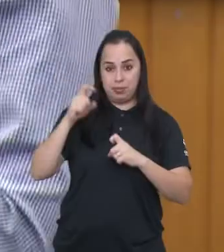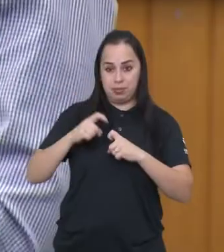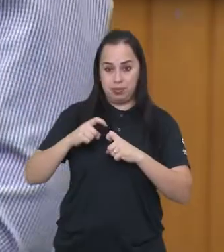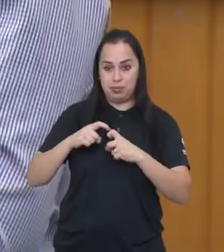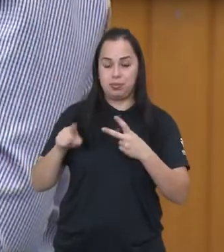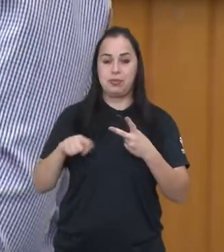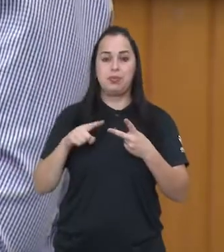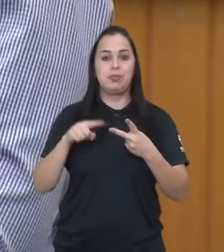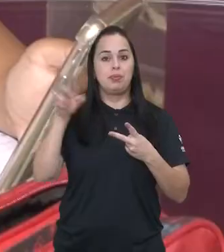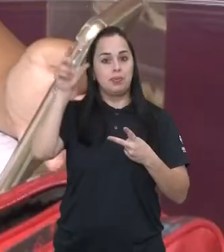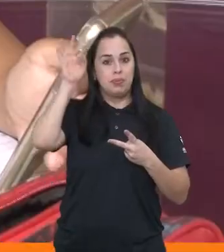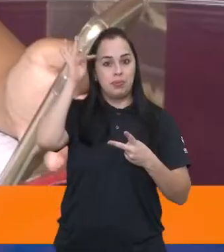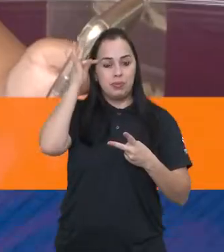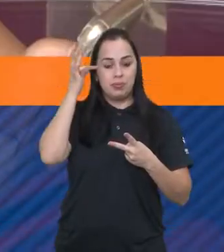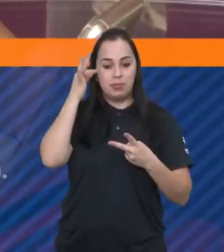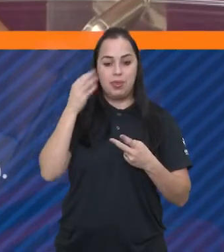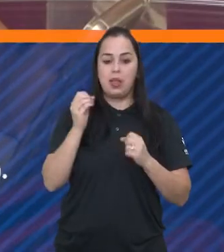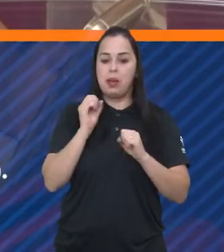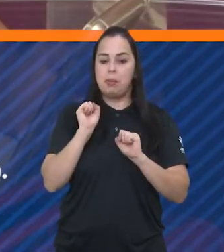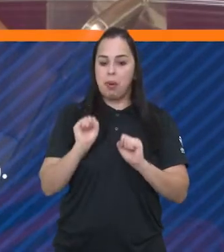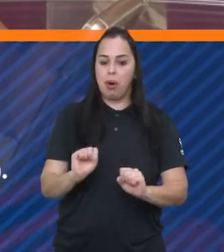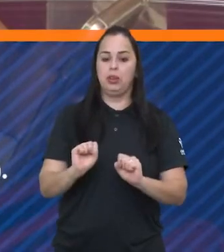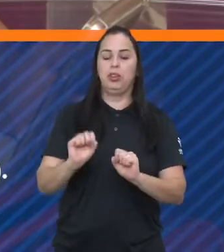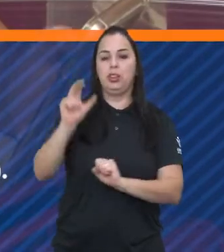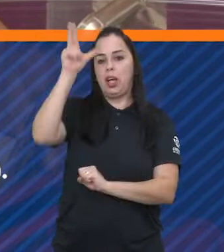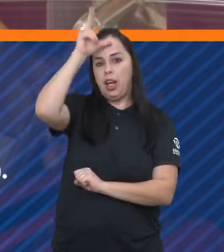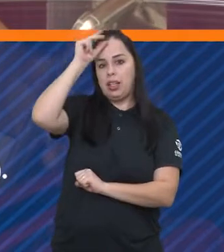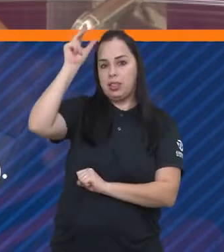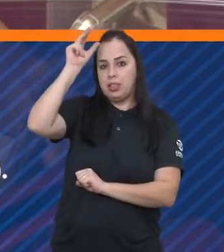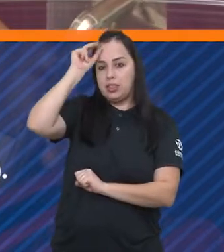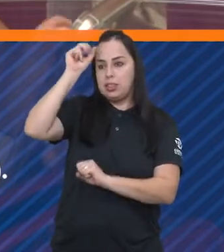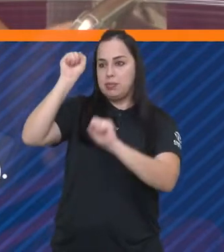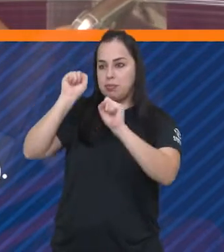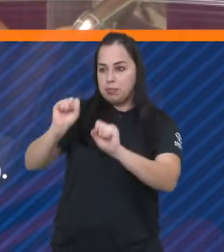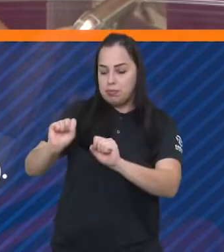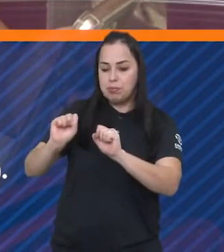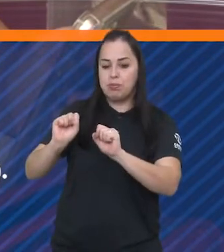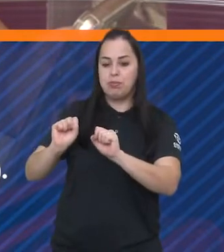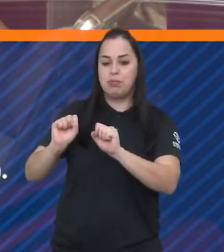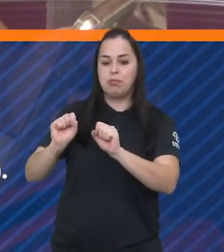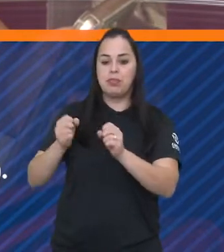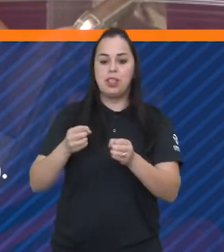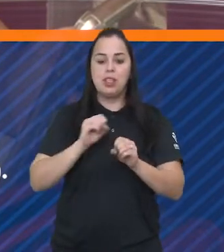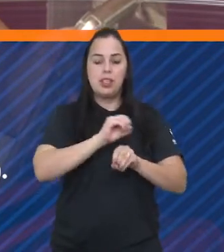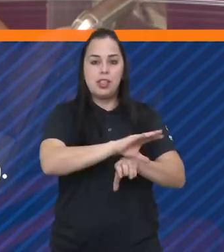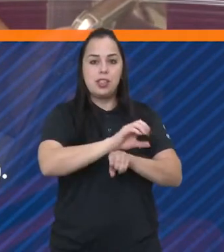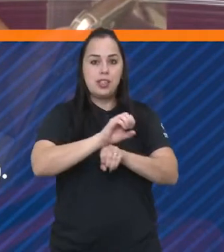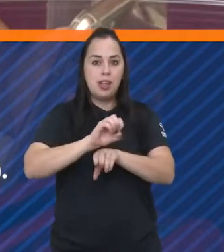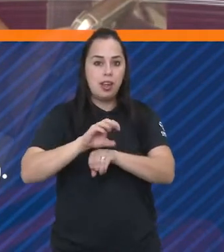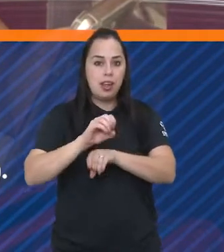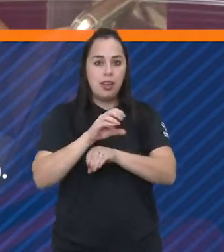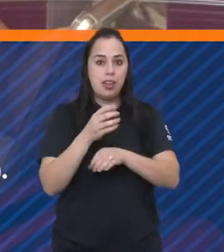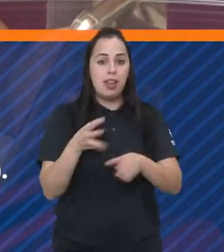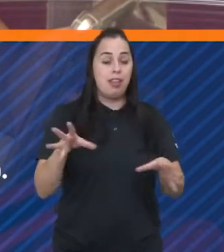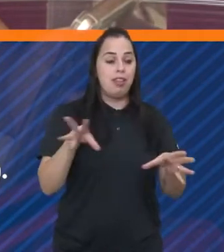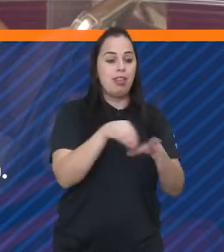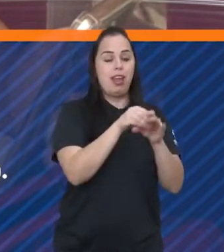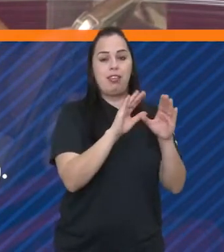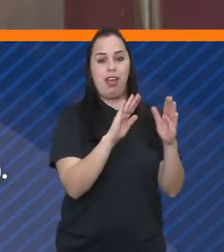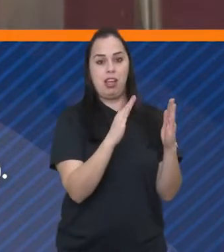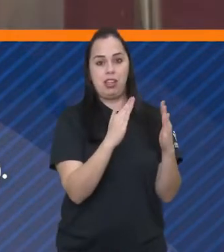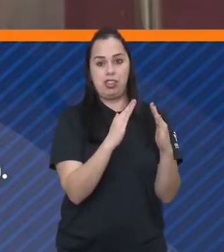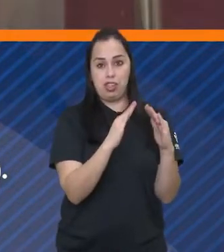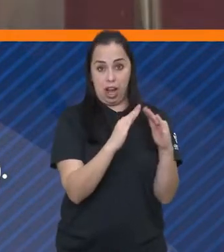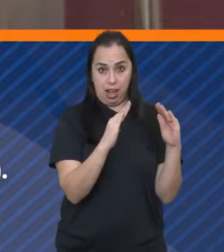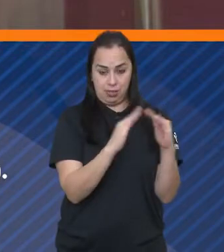Elton e Tomás Henrique, que permite ao município oferecer o tipo de modalidade de ensino conhecido como educação